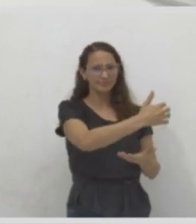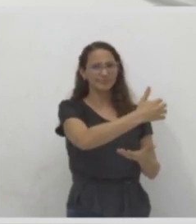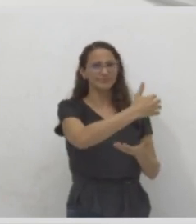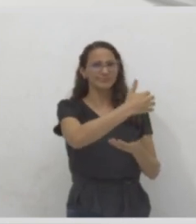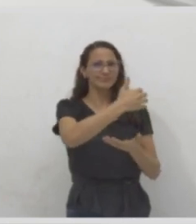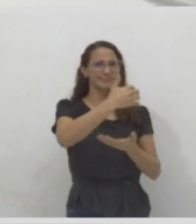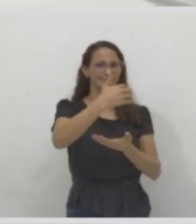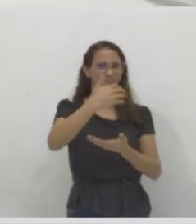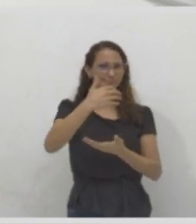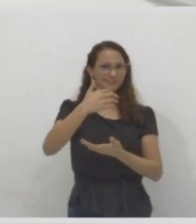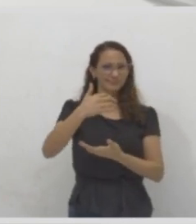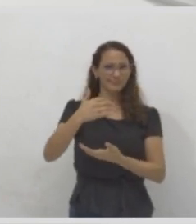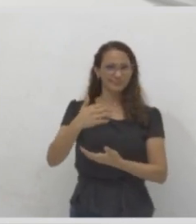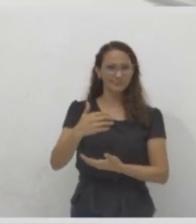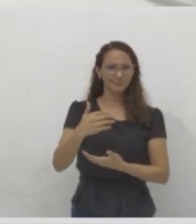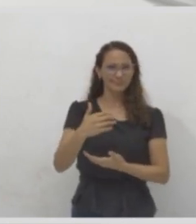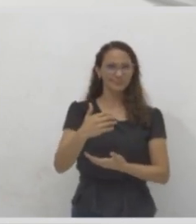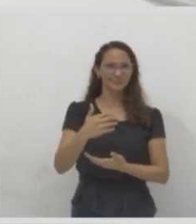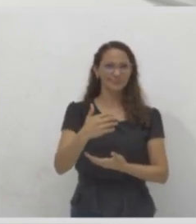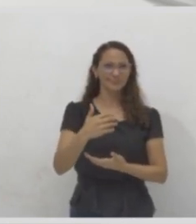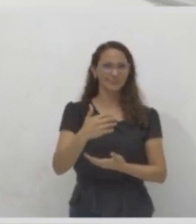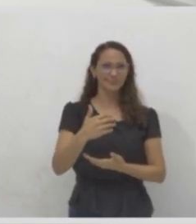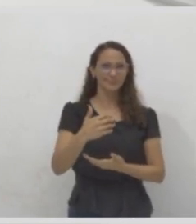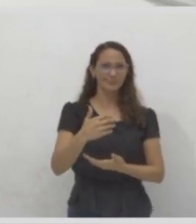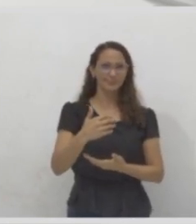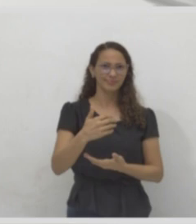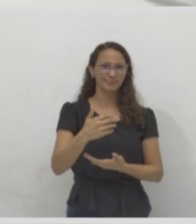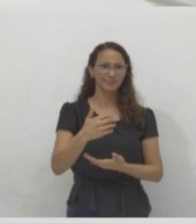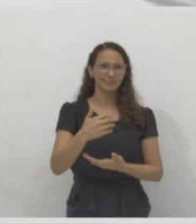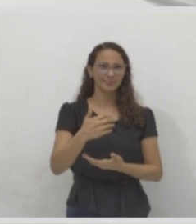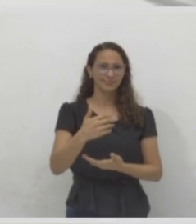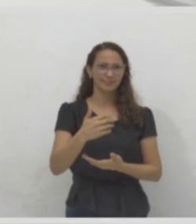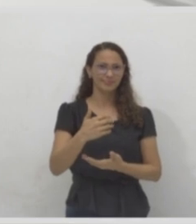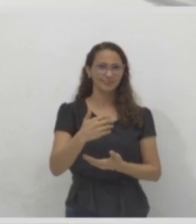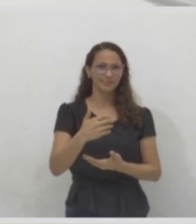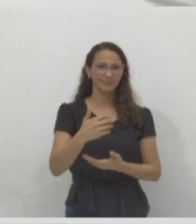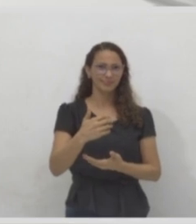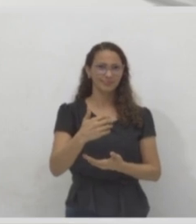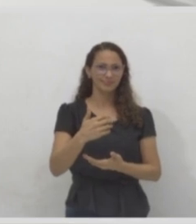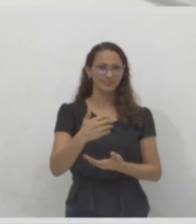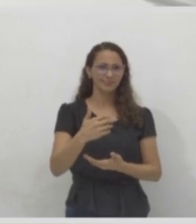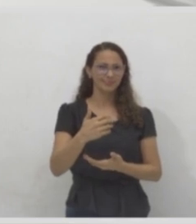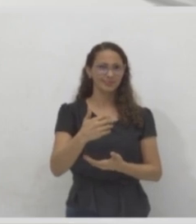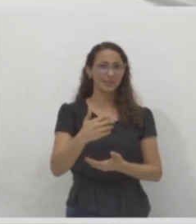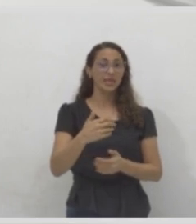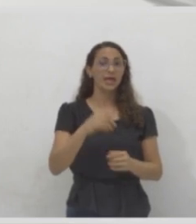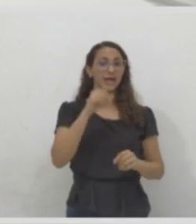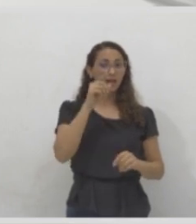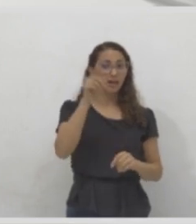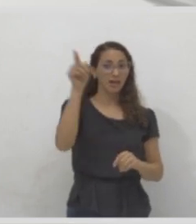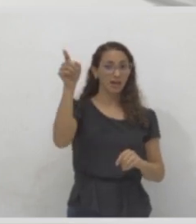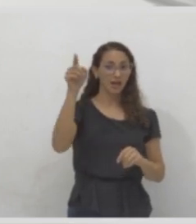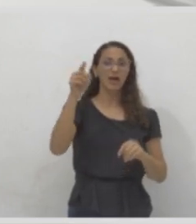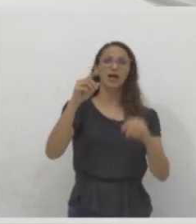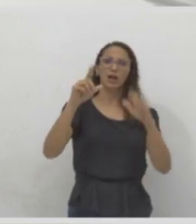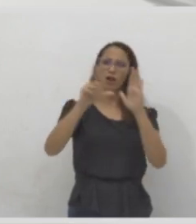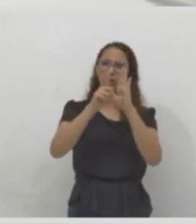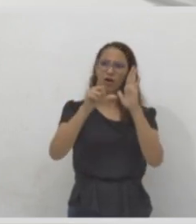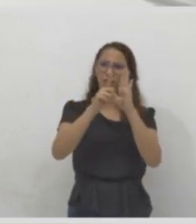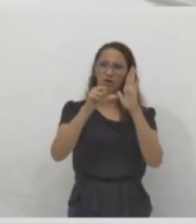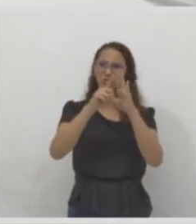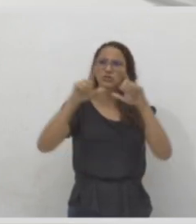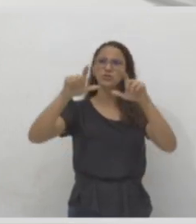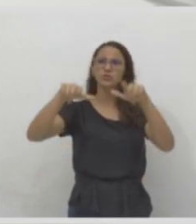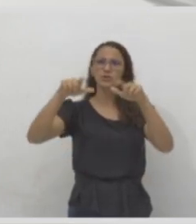tá? Esse produto era mandado pelas casas aviadoras que ficavam em Manaus e Belém, que